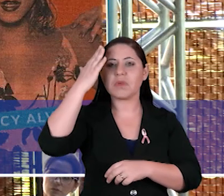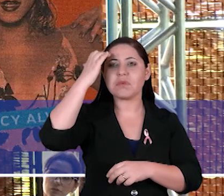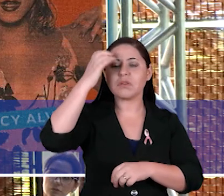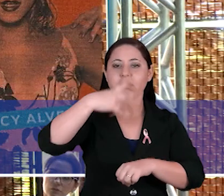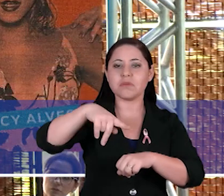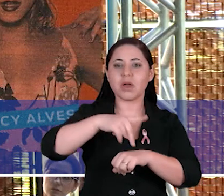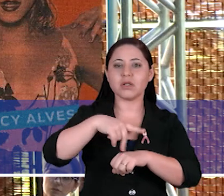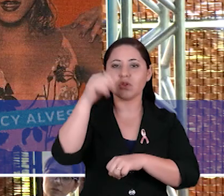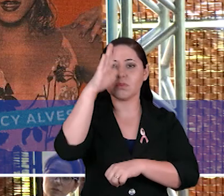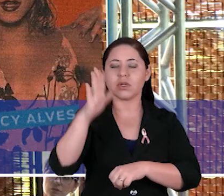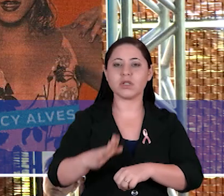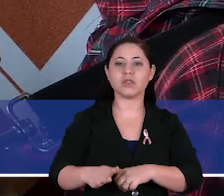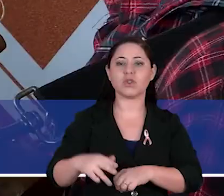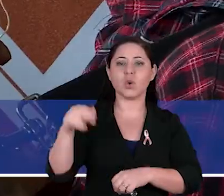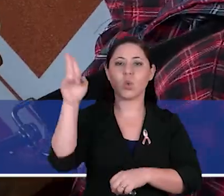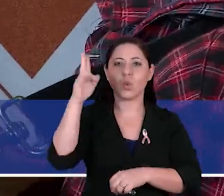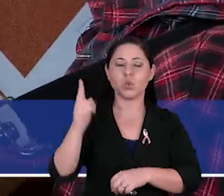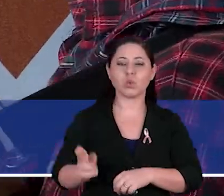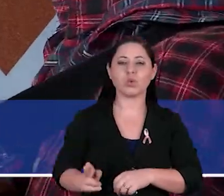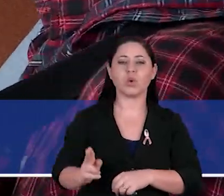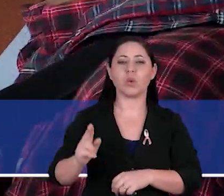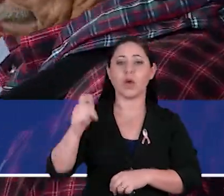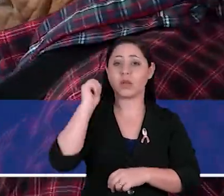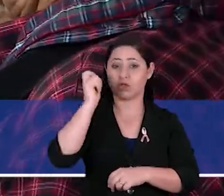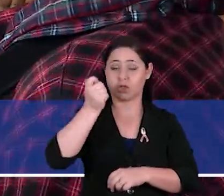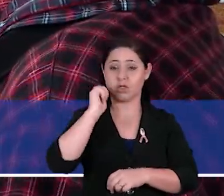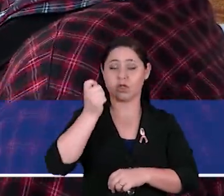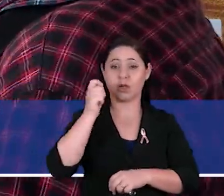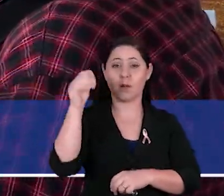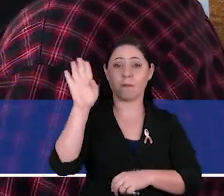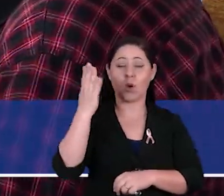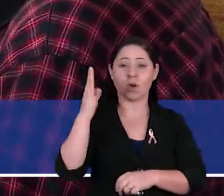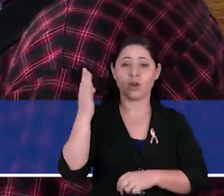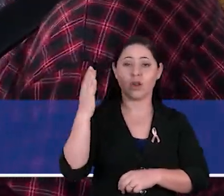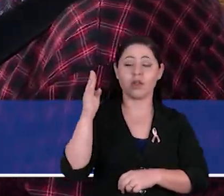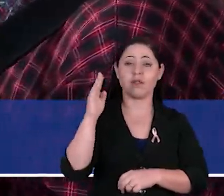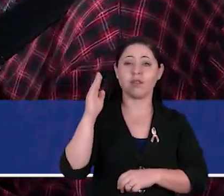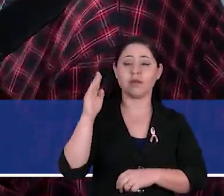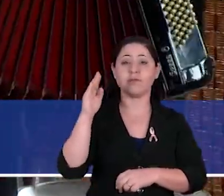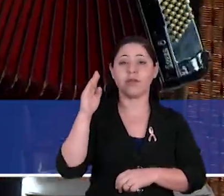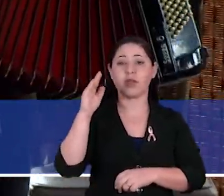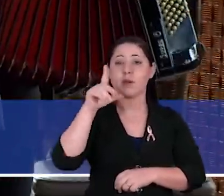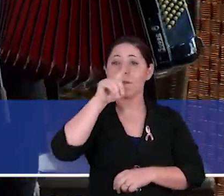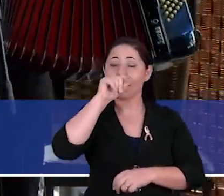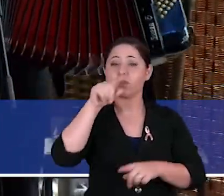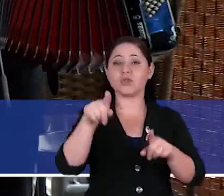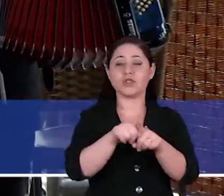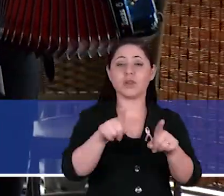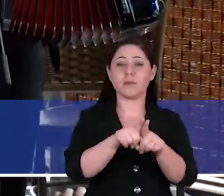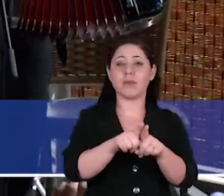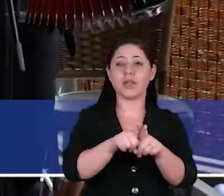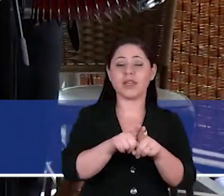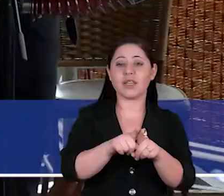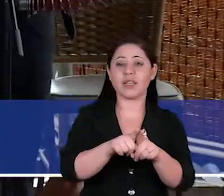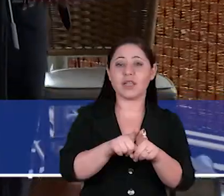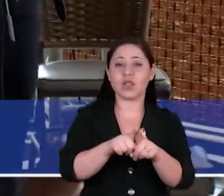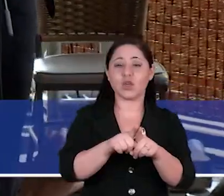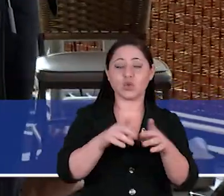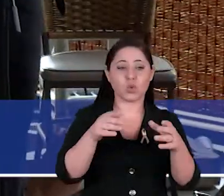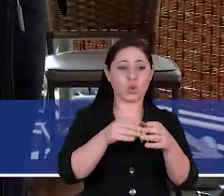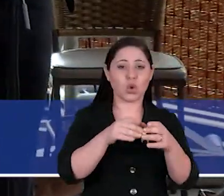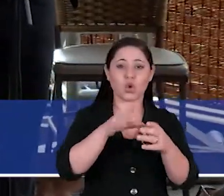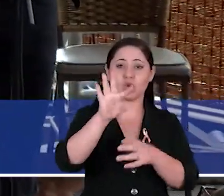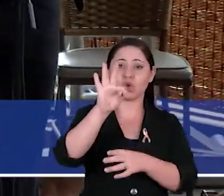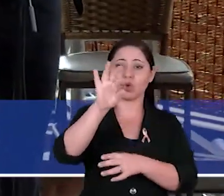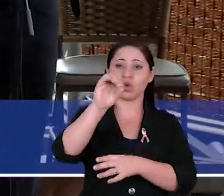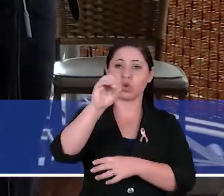de artistas do Brasil, Uruguai, Paraguai, Argentina, Bolívia e Peru, com direito à apresentação da dupla